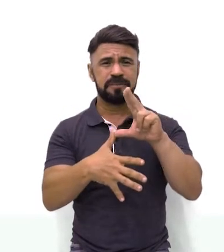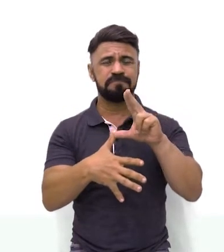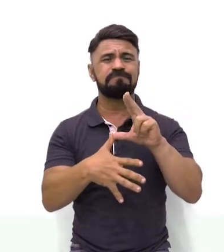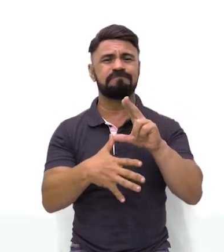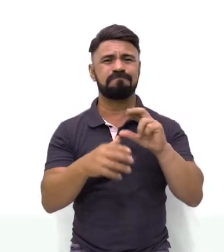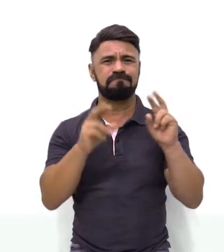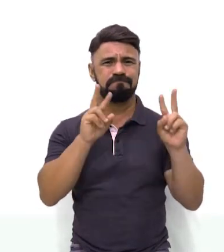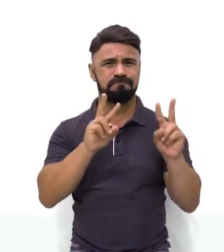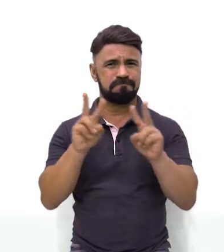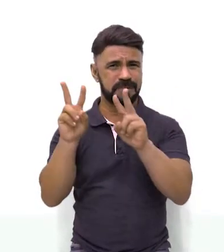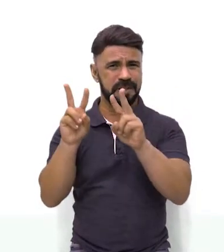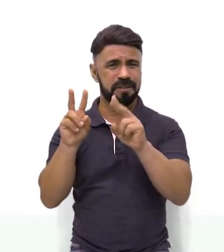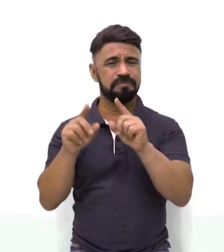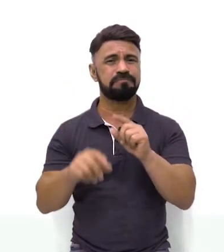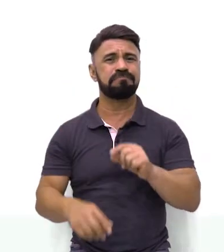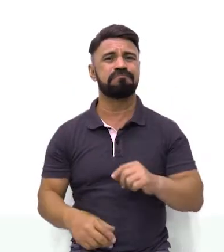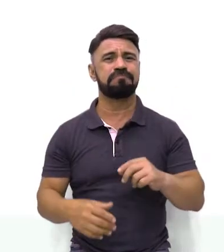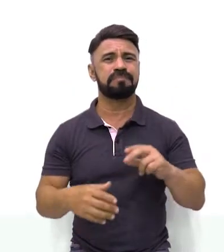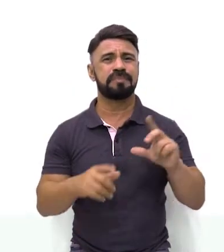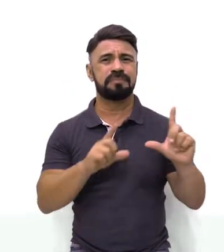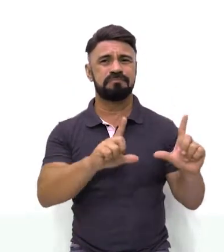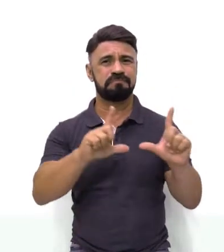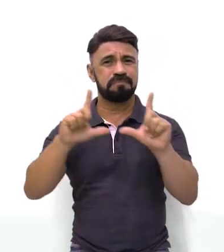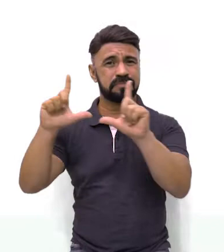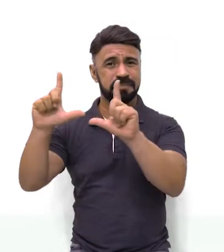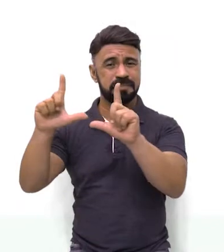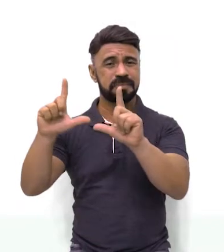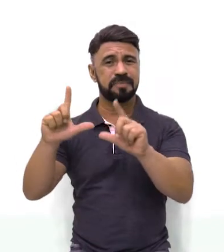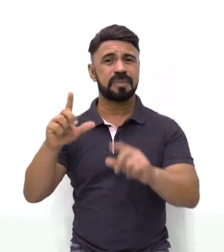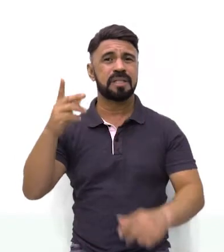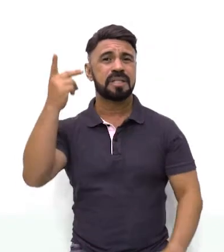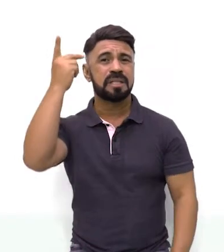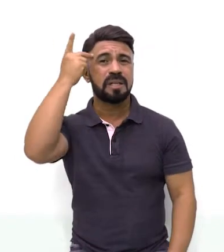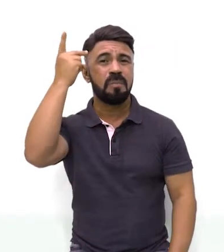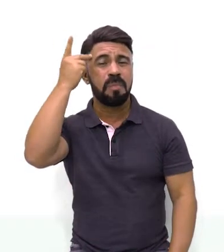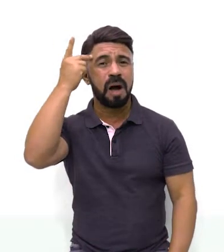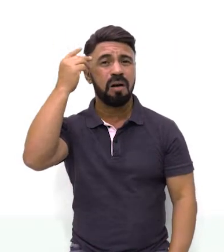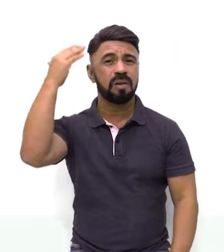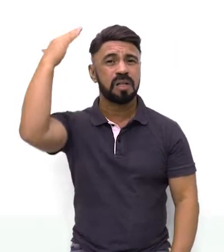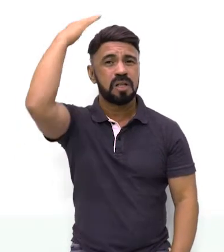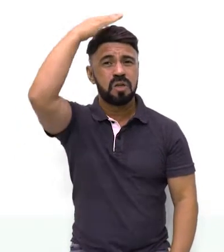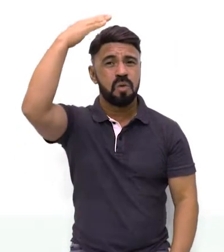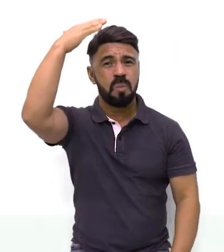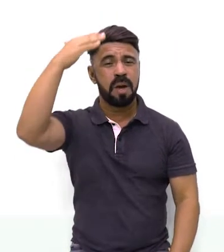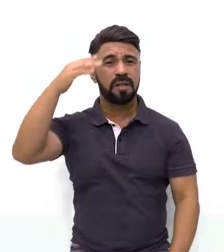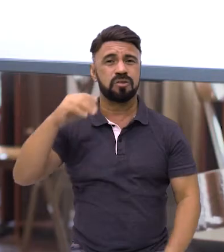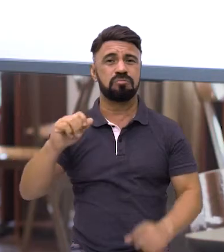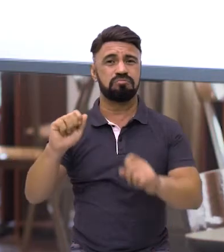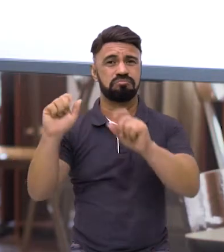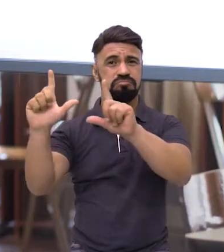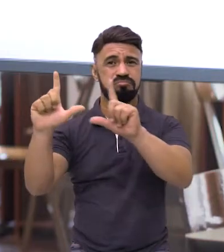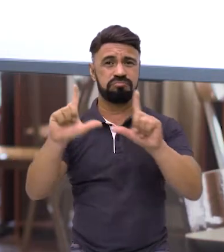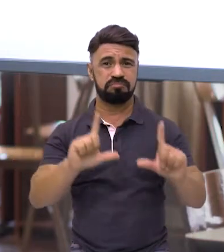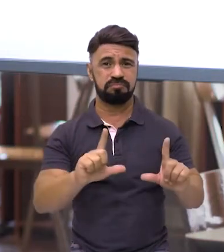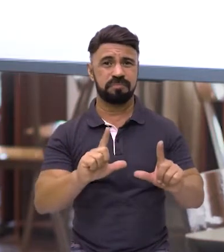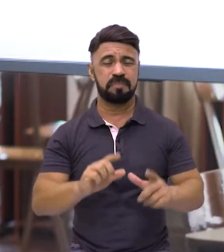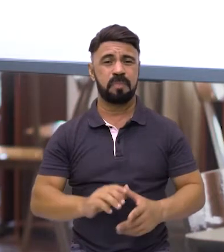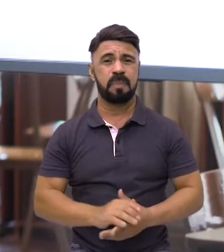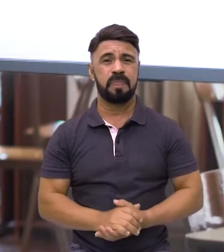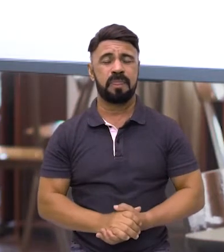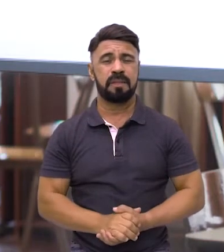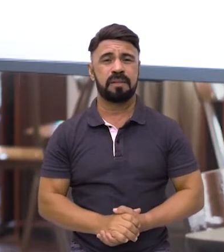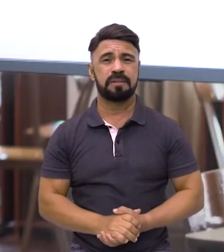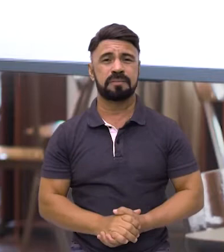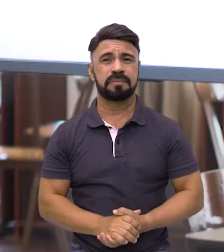muito visível aí nessas imagens, tanto da cidade de São Paulo como na cidade do México.